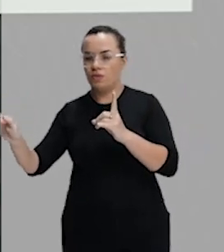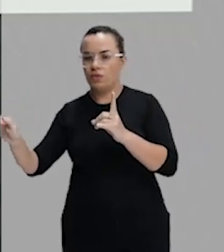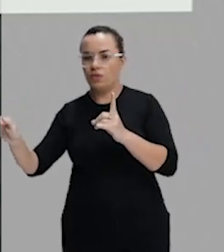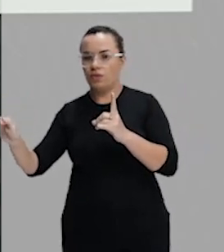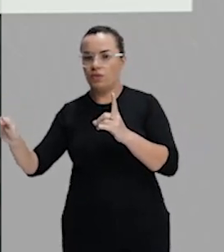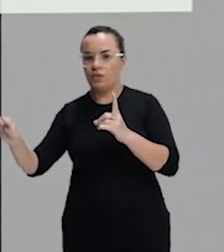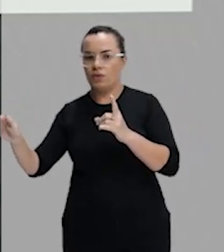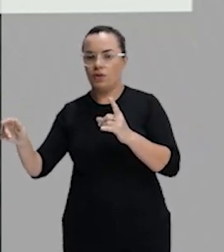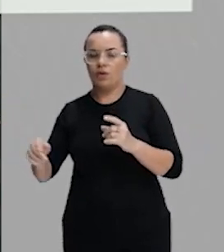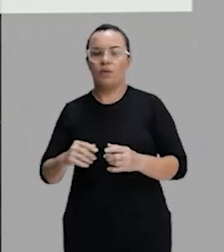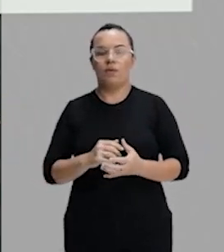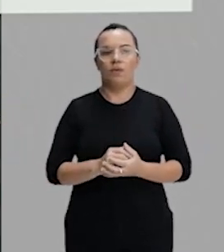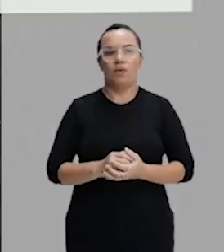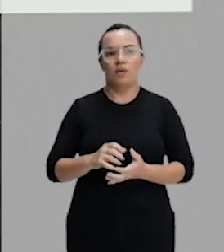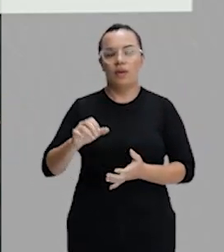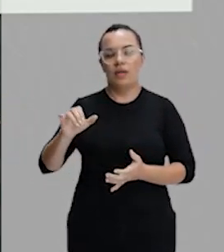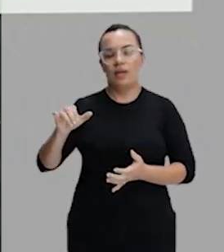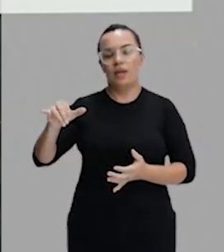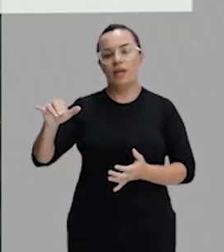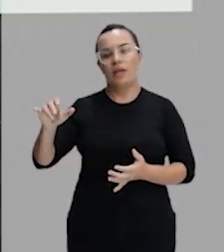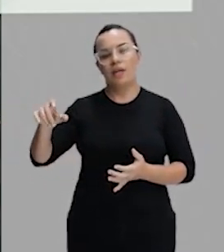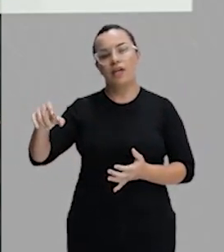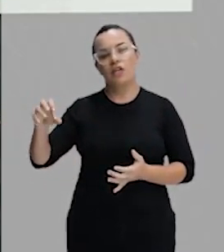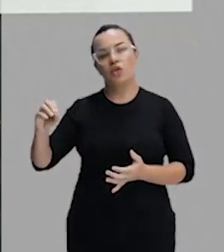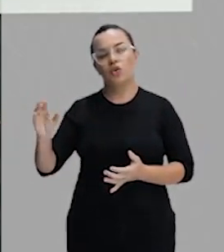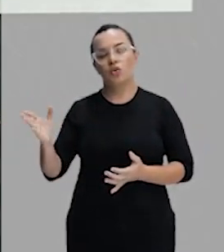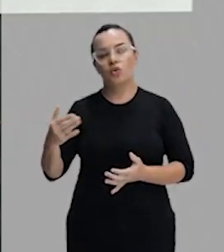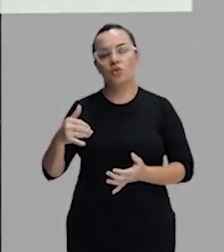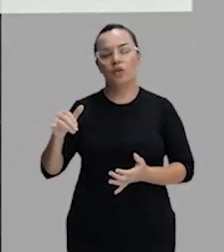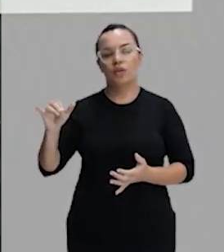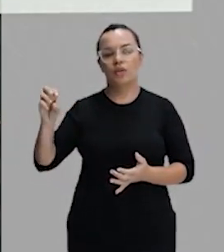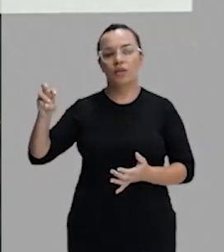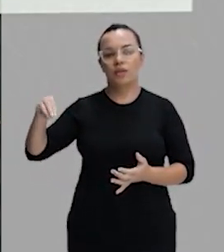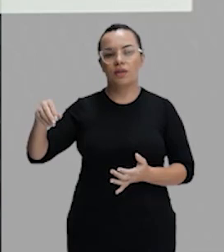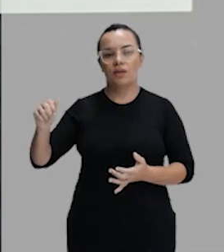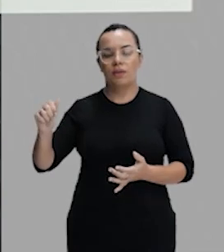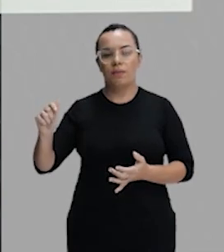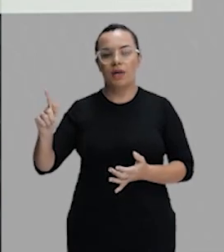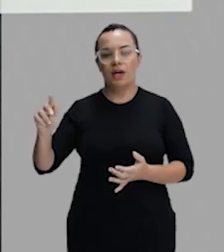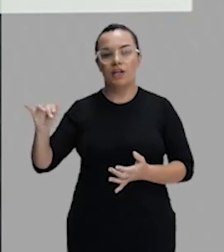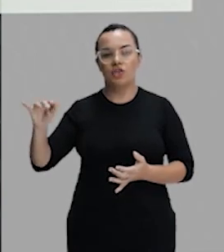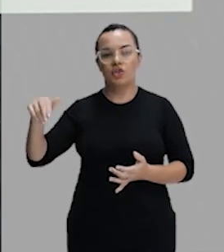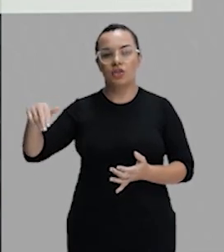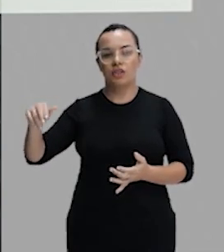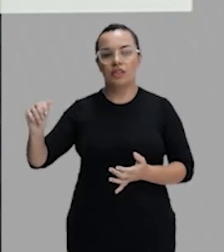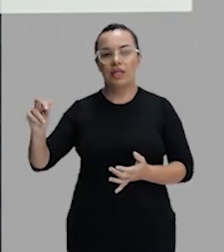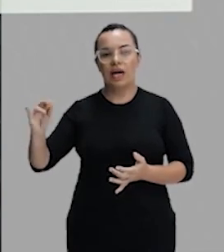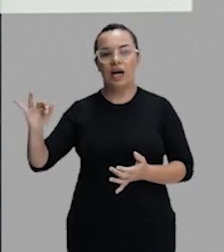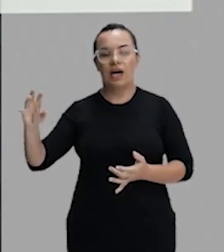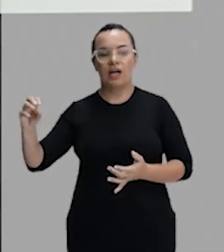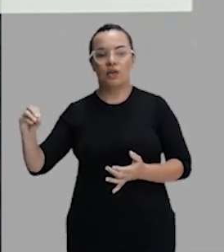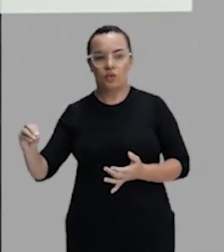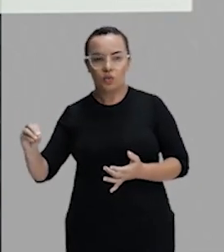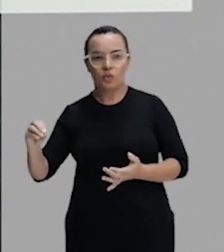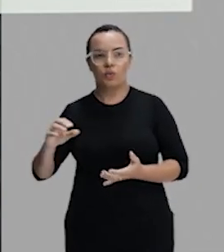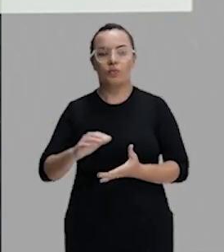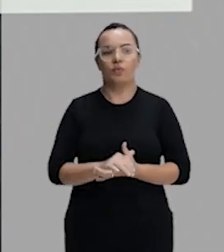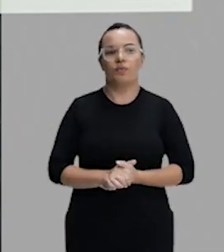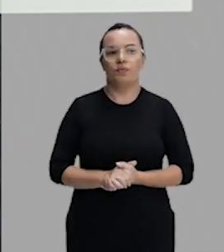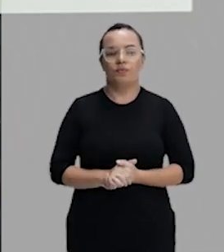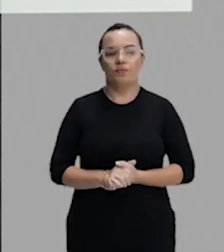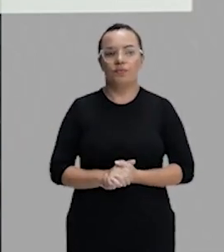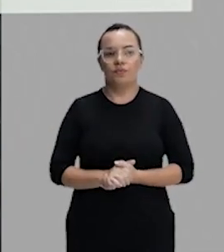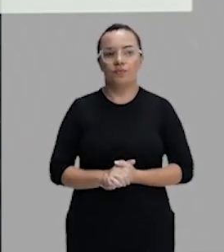imaginário, tá? É um eixo imaginário. Então, a reta onde